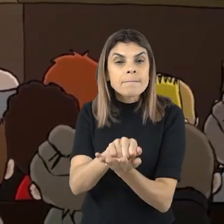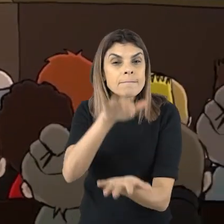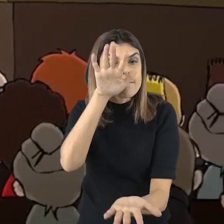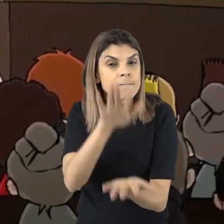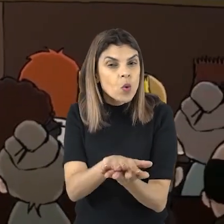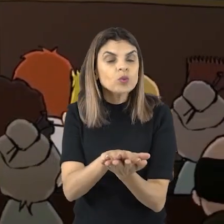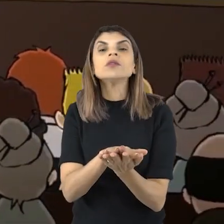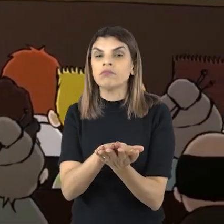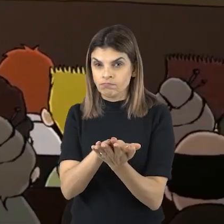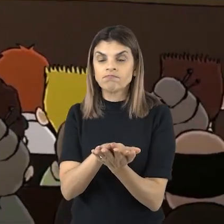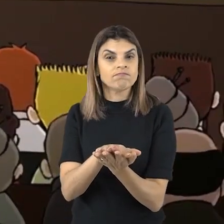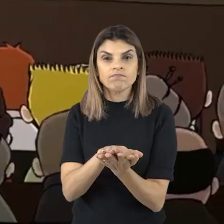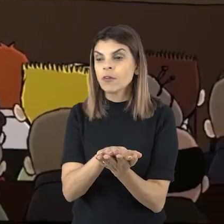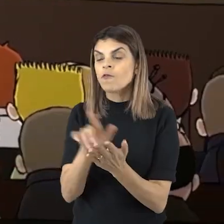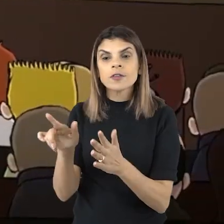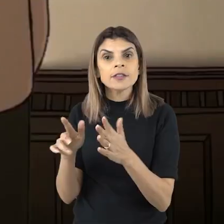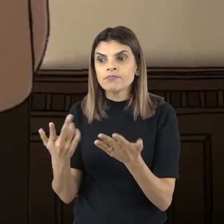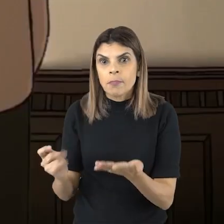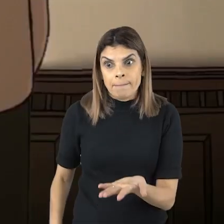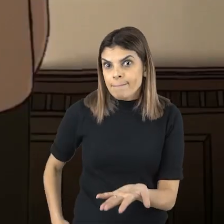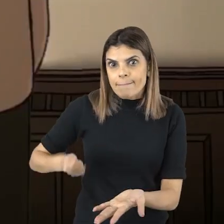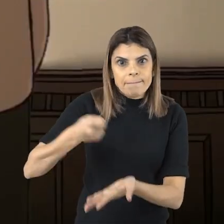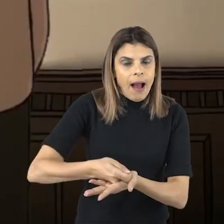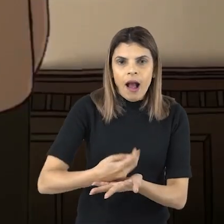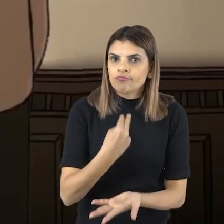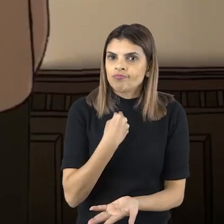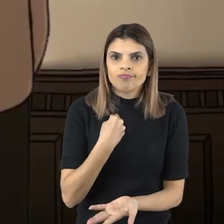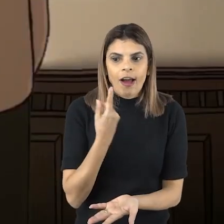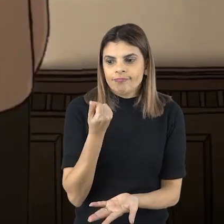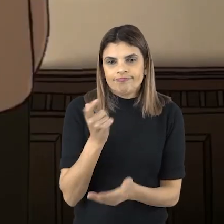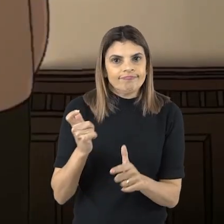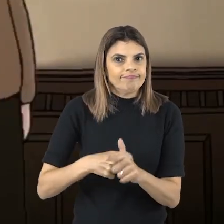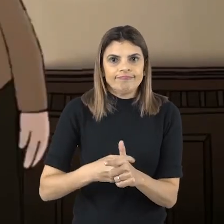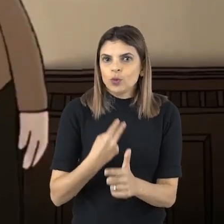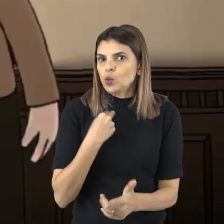uma multa substancial. Não tinha como ele pagar o que devia.